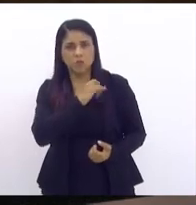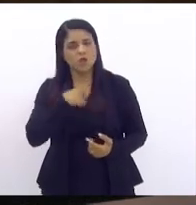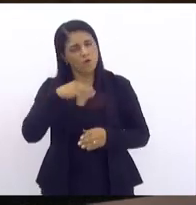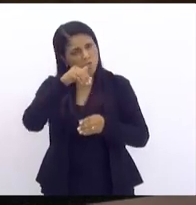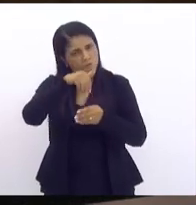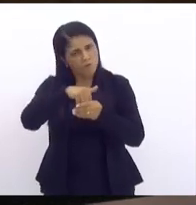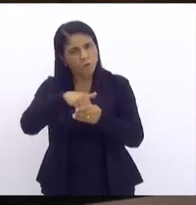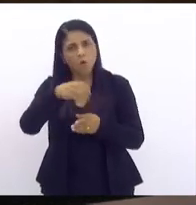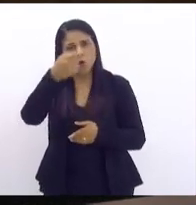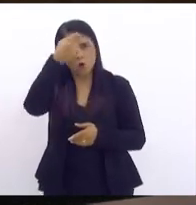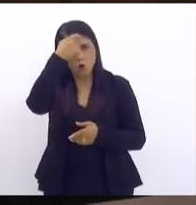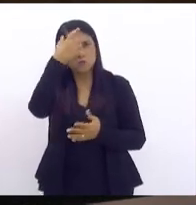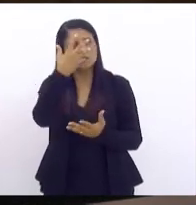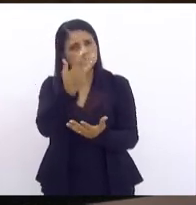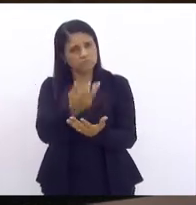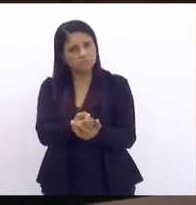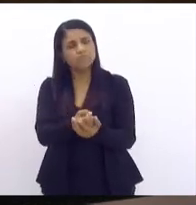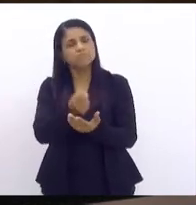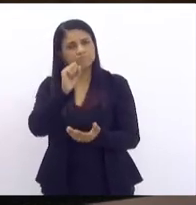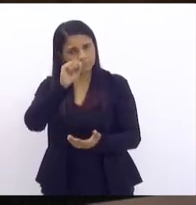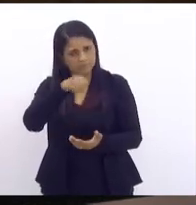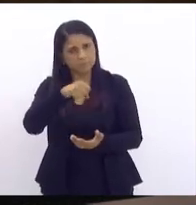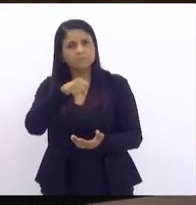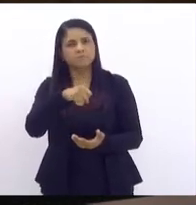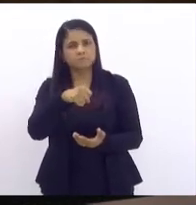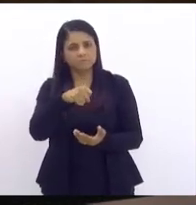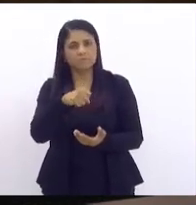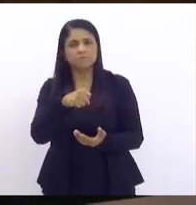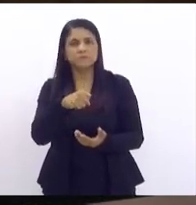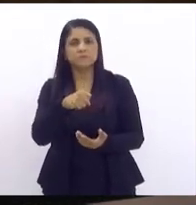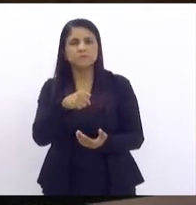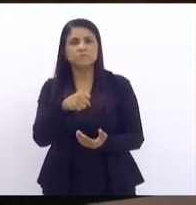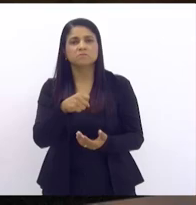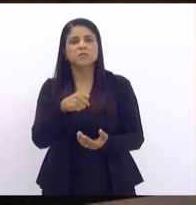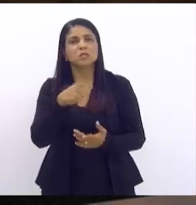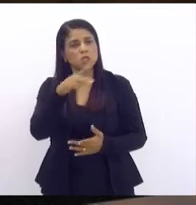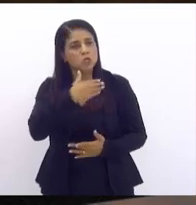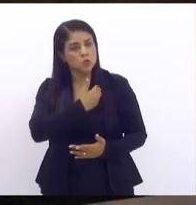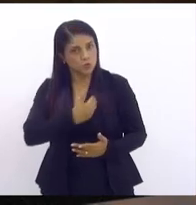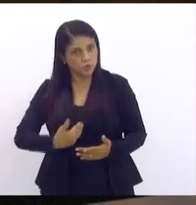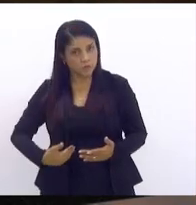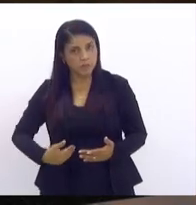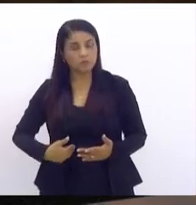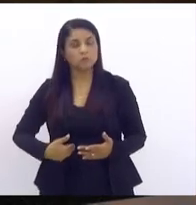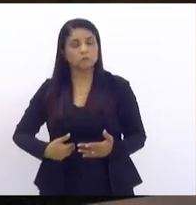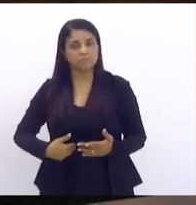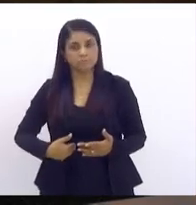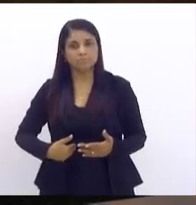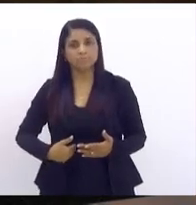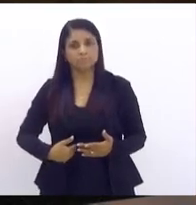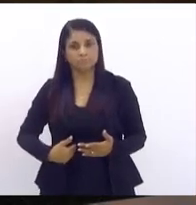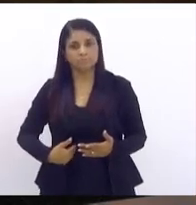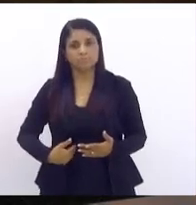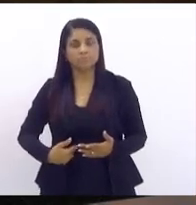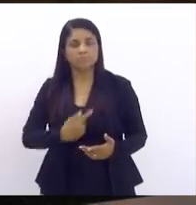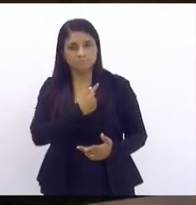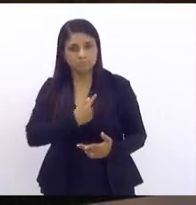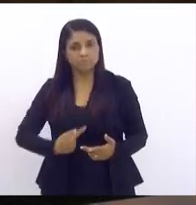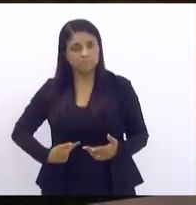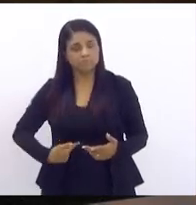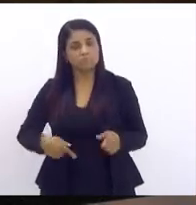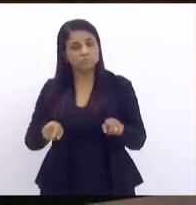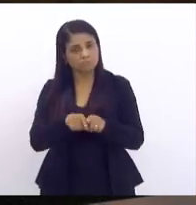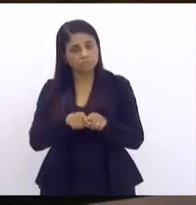consciência favoravelmente a isso e espero que o governador leve adiante essa